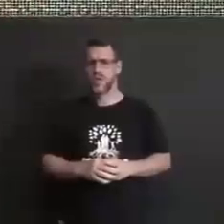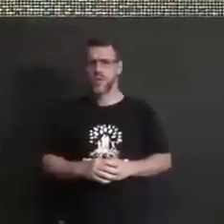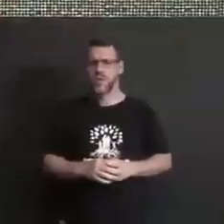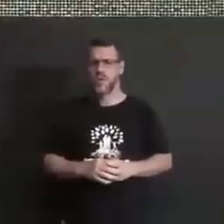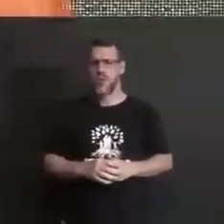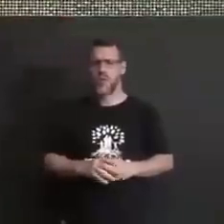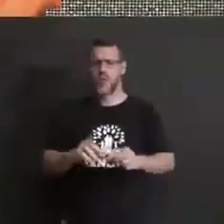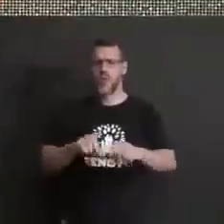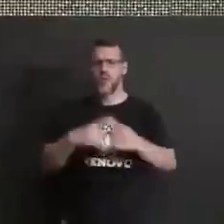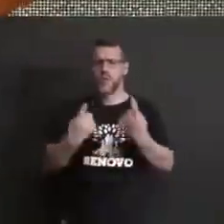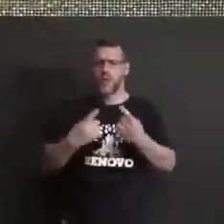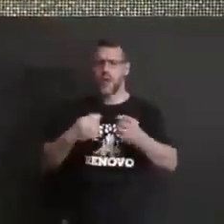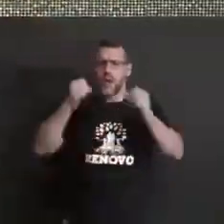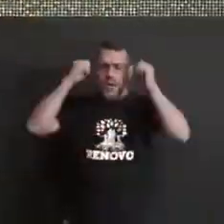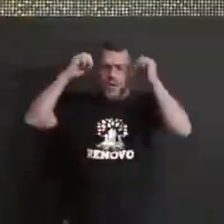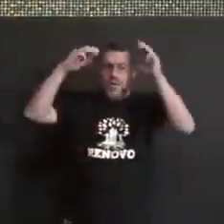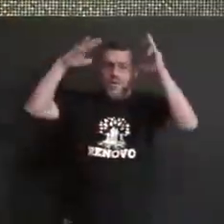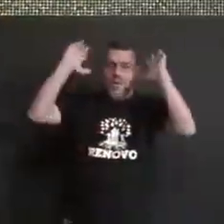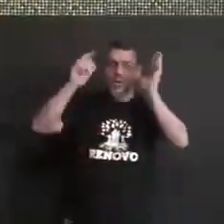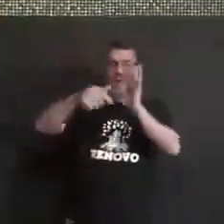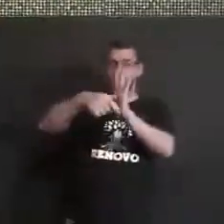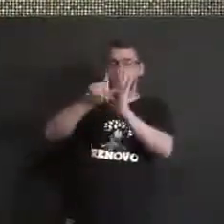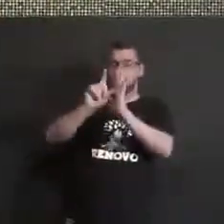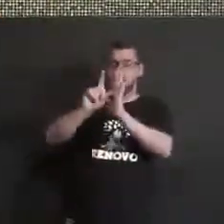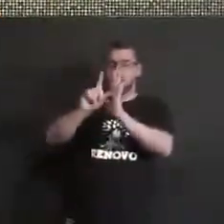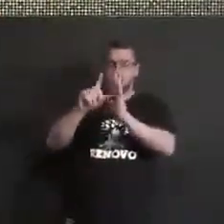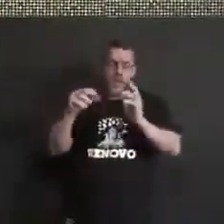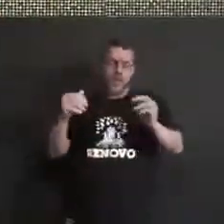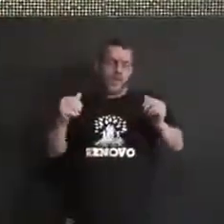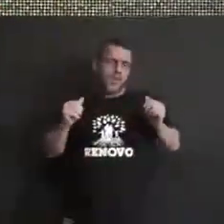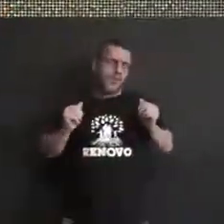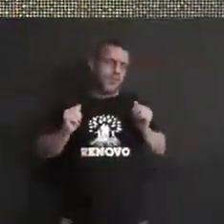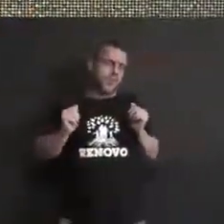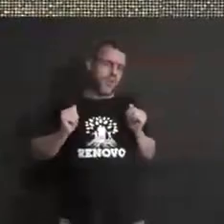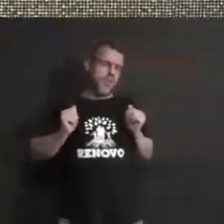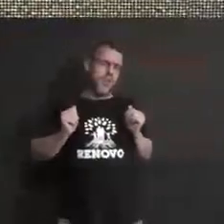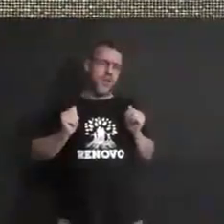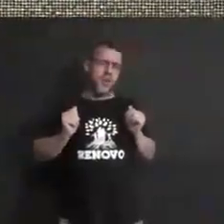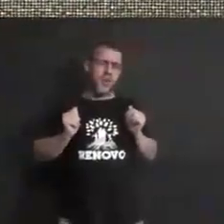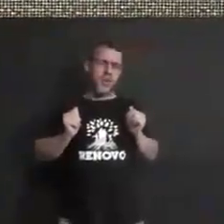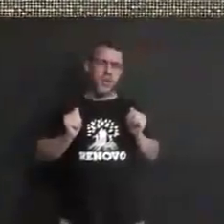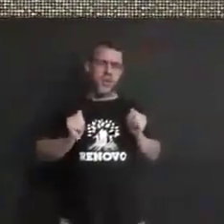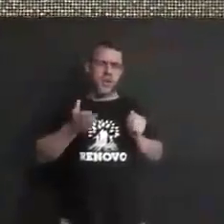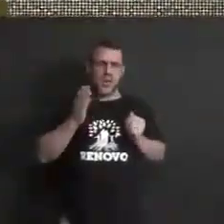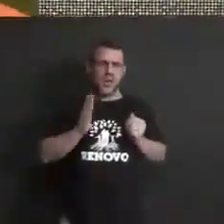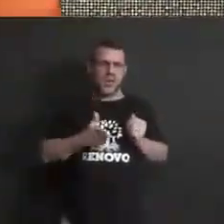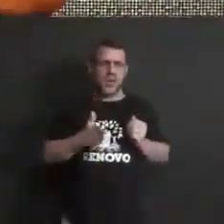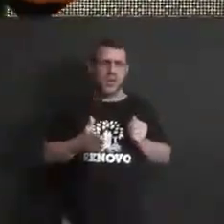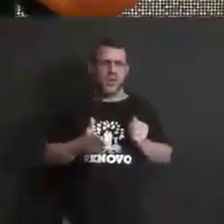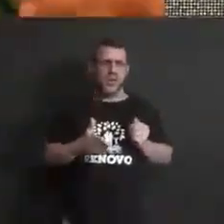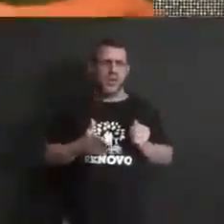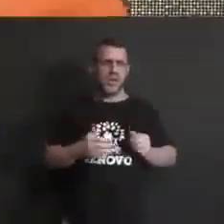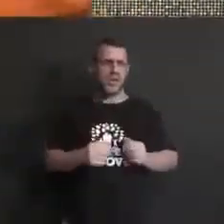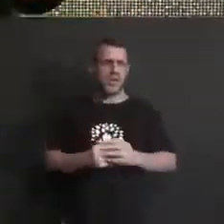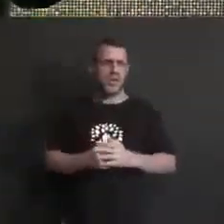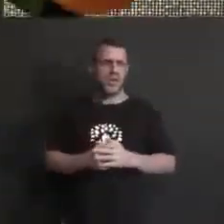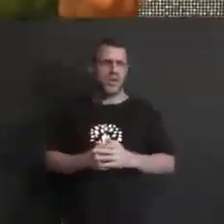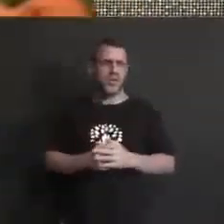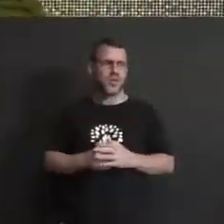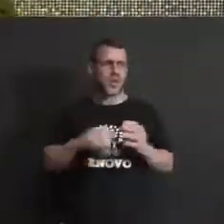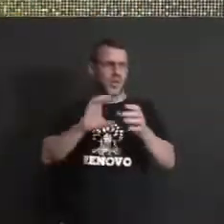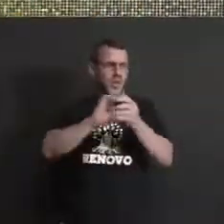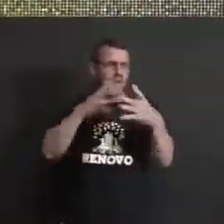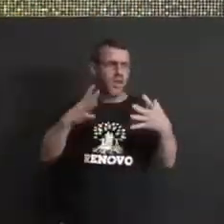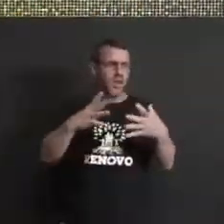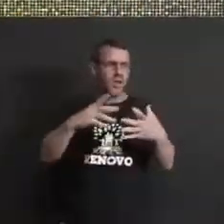Mas Moisés estava numa zona de conforto. Ele já havia superado o trauma de ter matado, não foi preso, não aconteceu